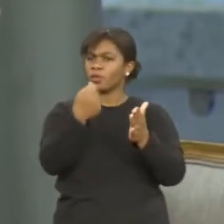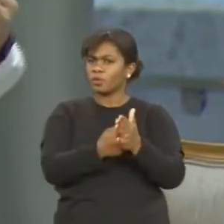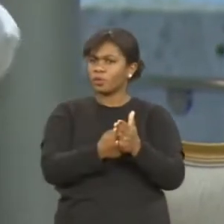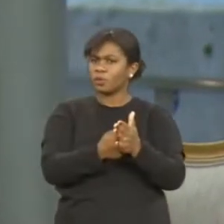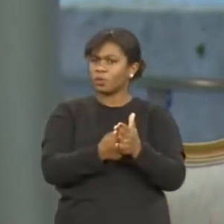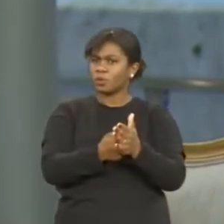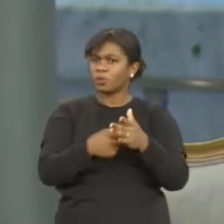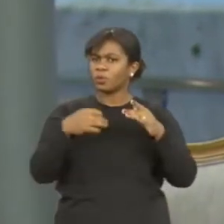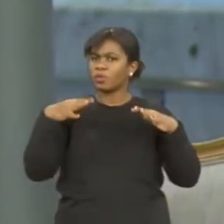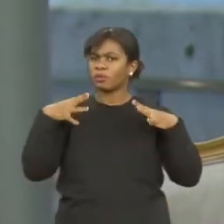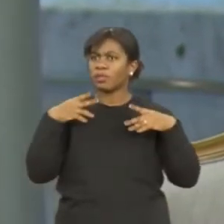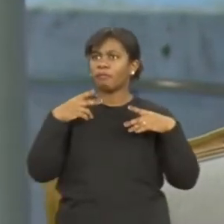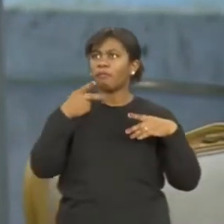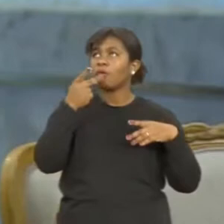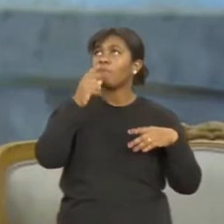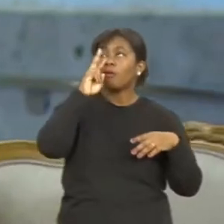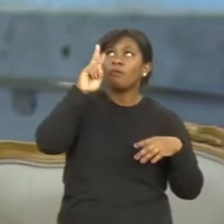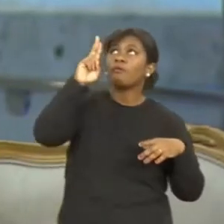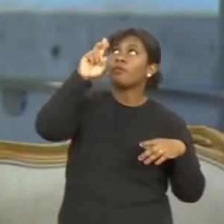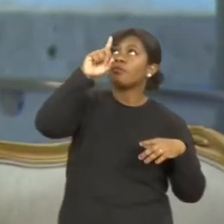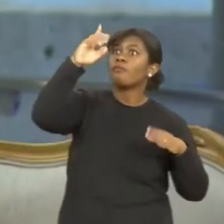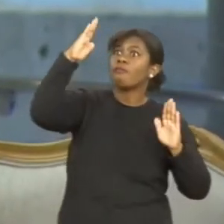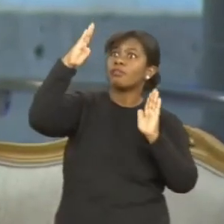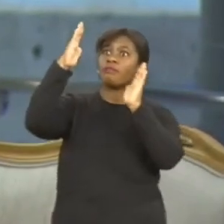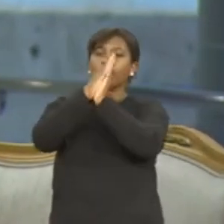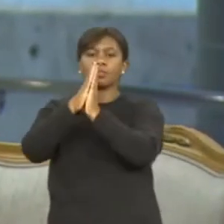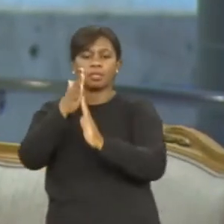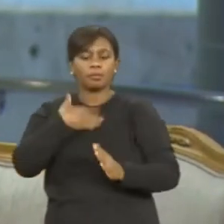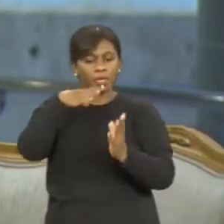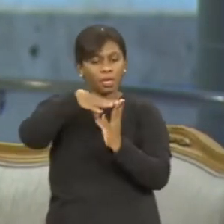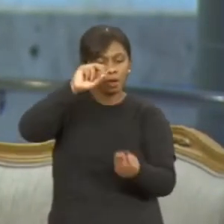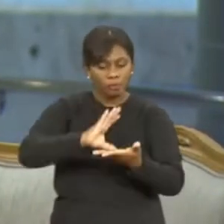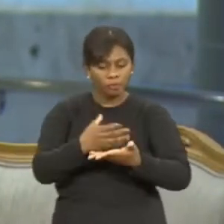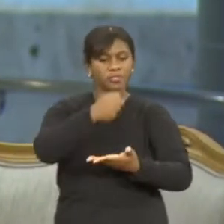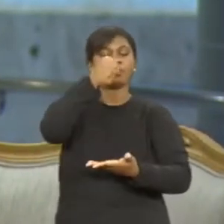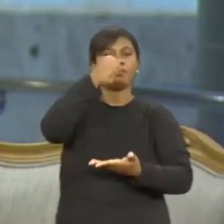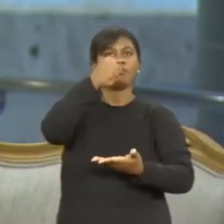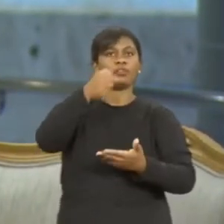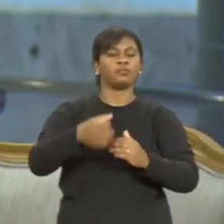ele disse assim: eu vi Deus face a face e minha alma foi salva.